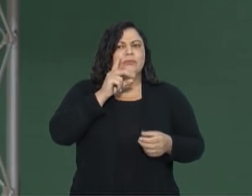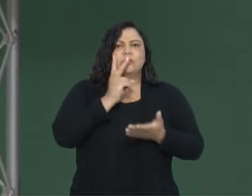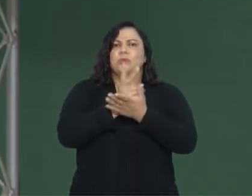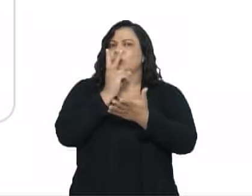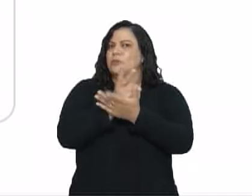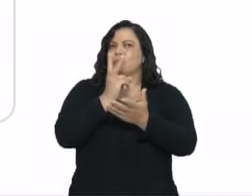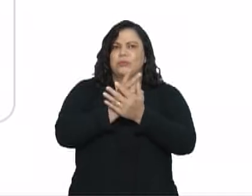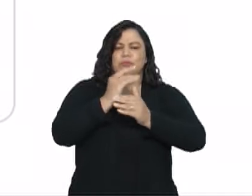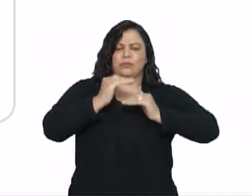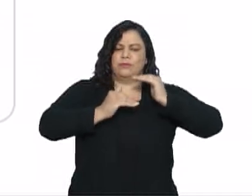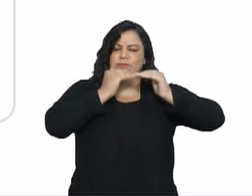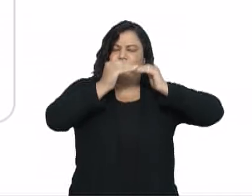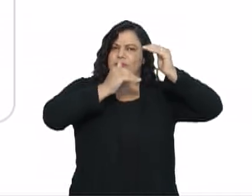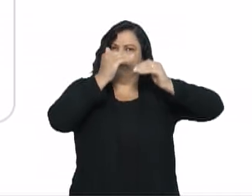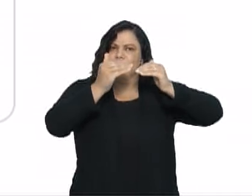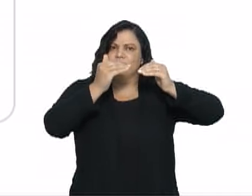mas